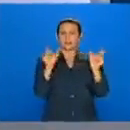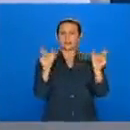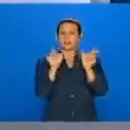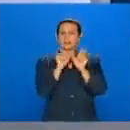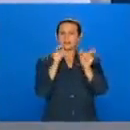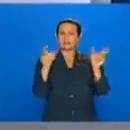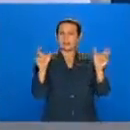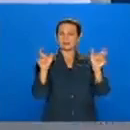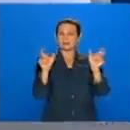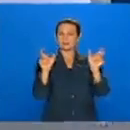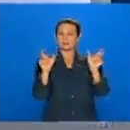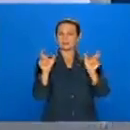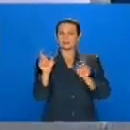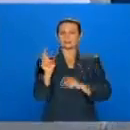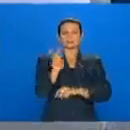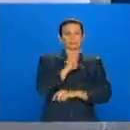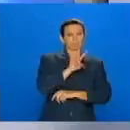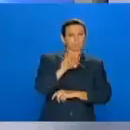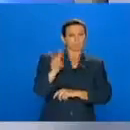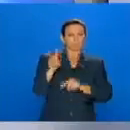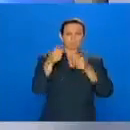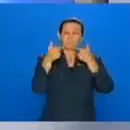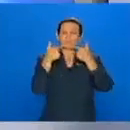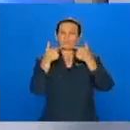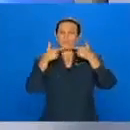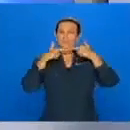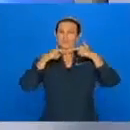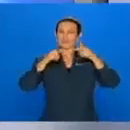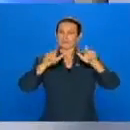na interpretação.